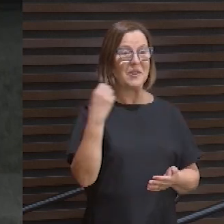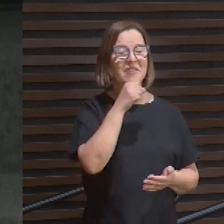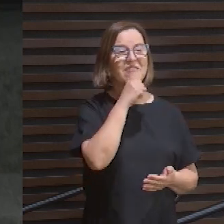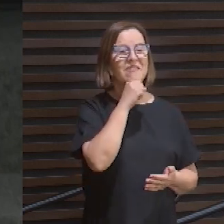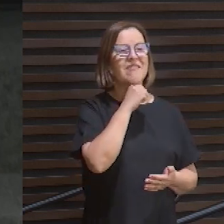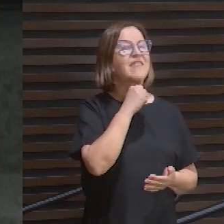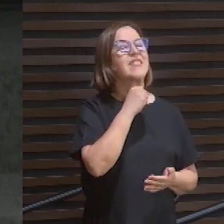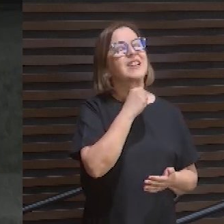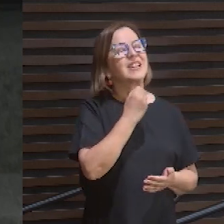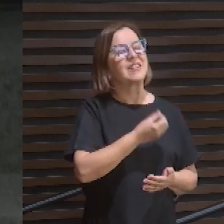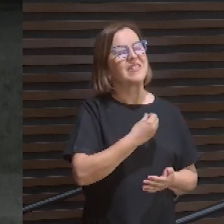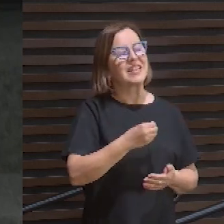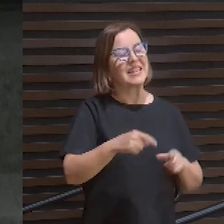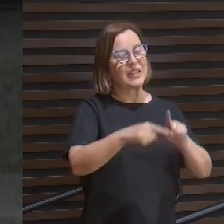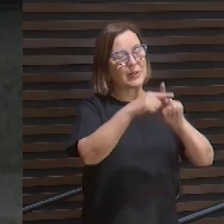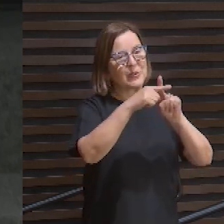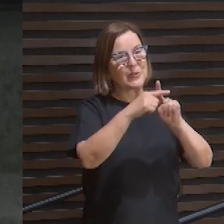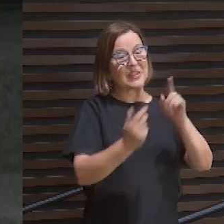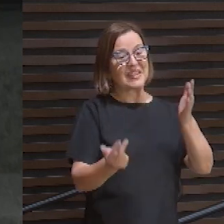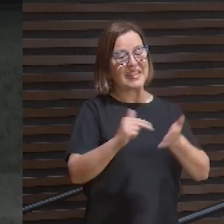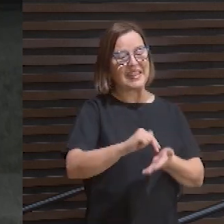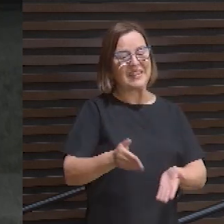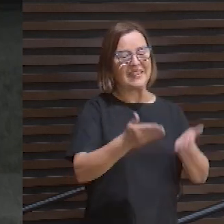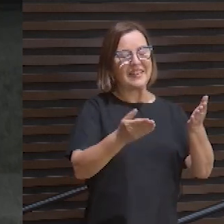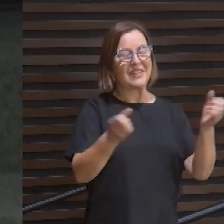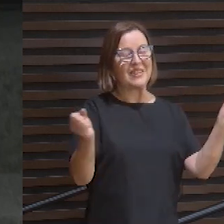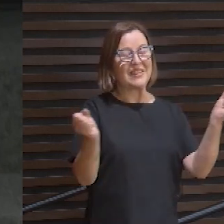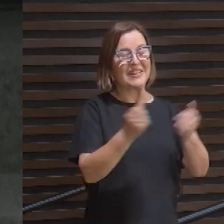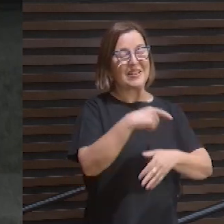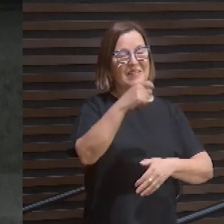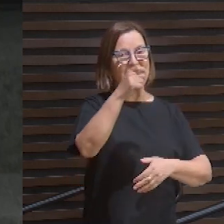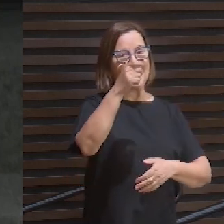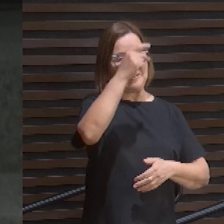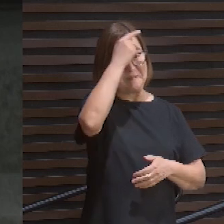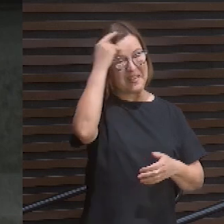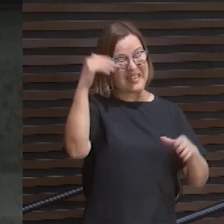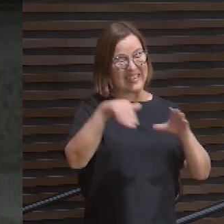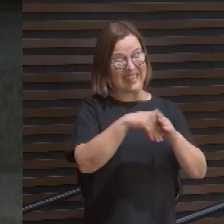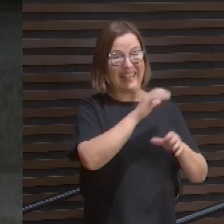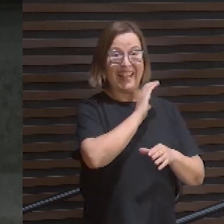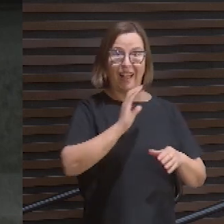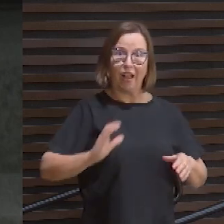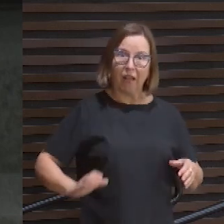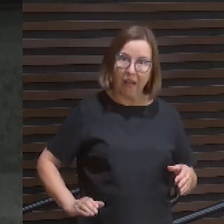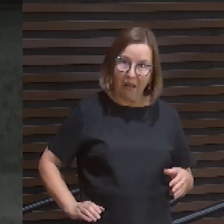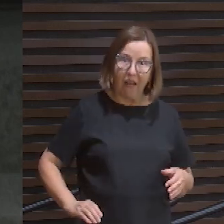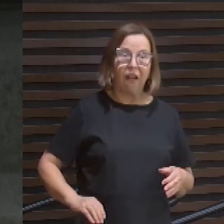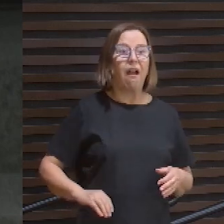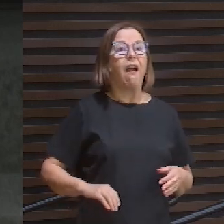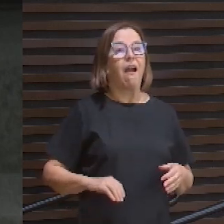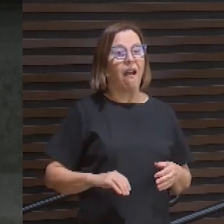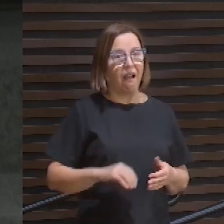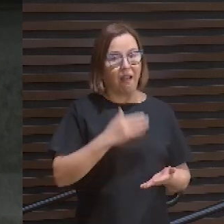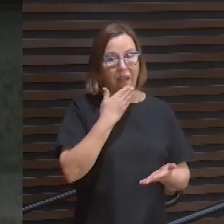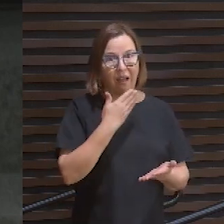na cruz e a ressurreição de uma nova criatura em Cristo. Uau,